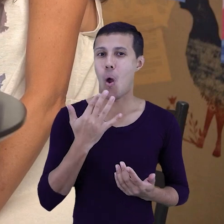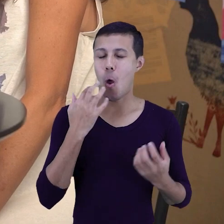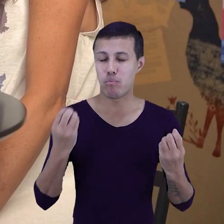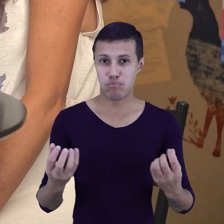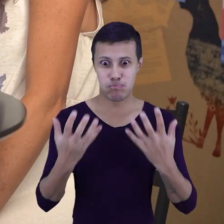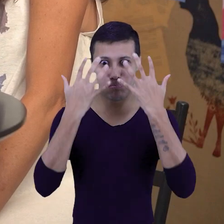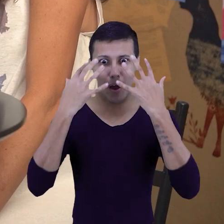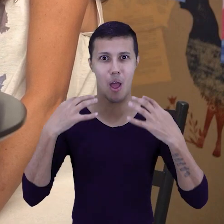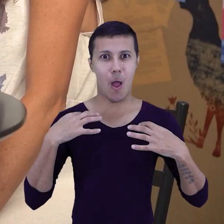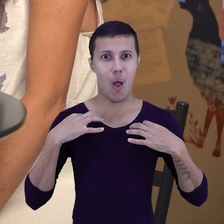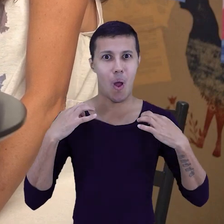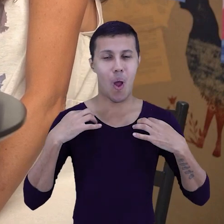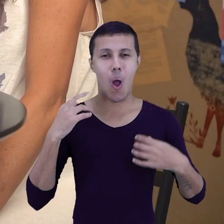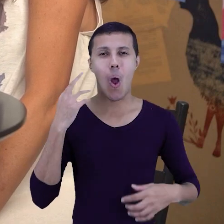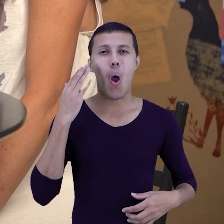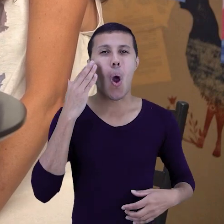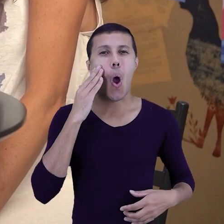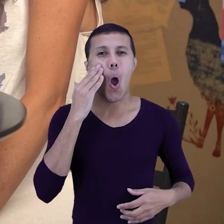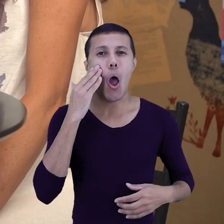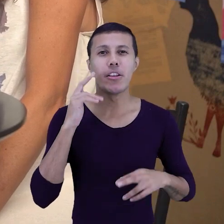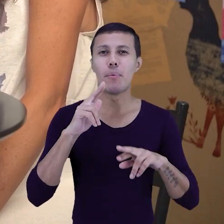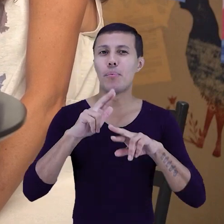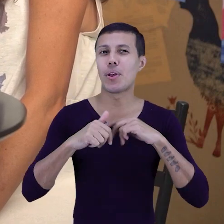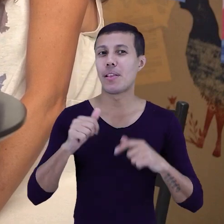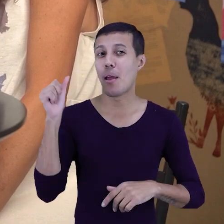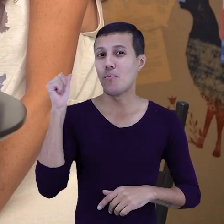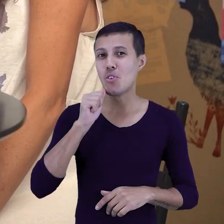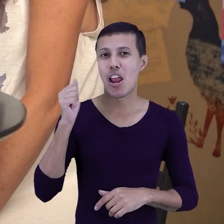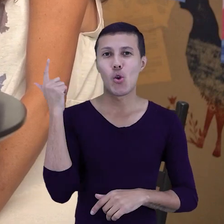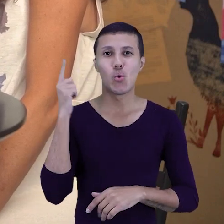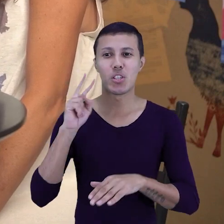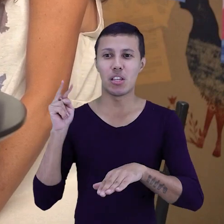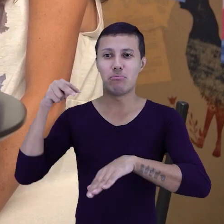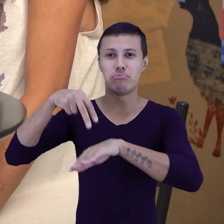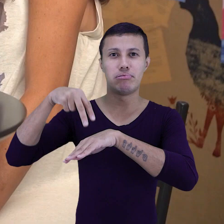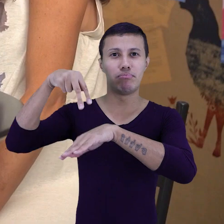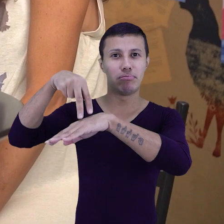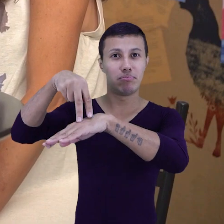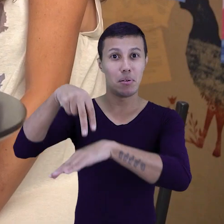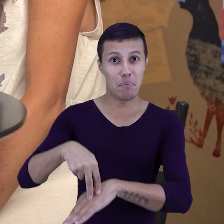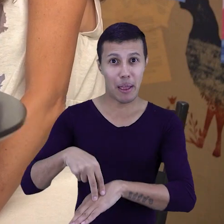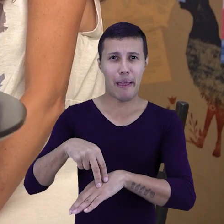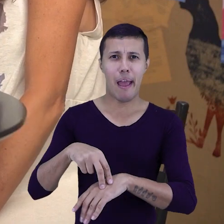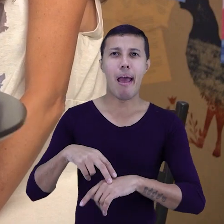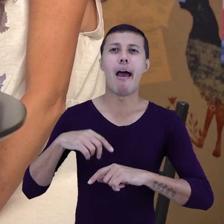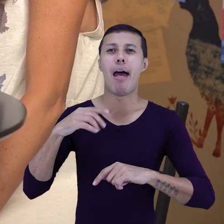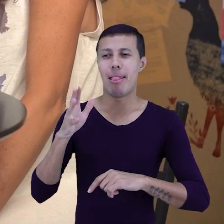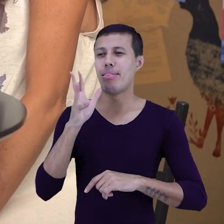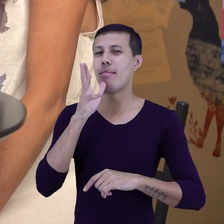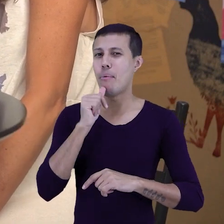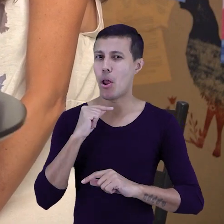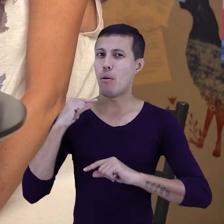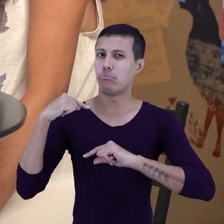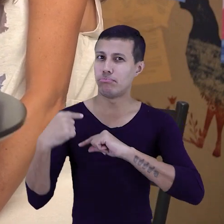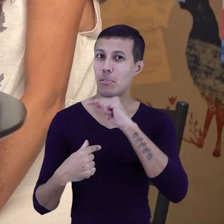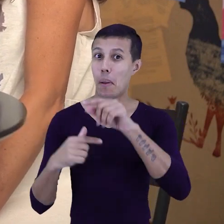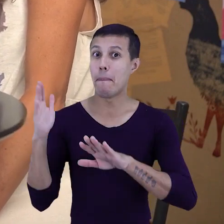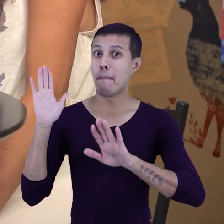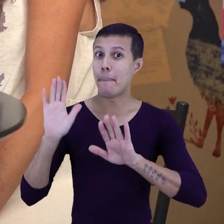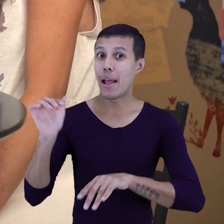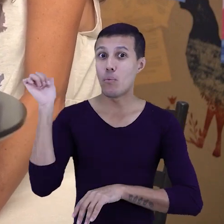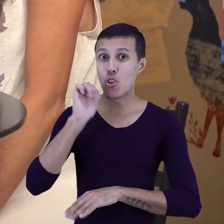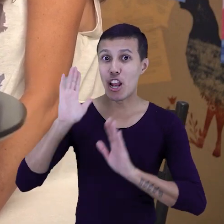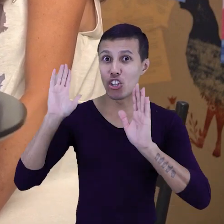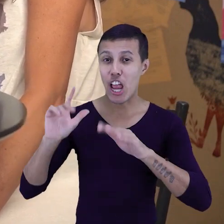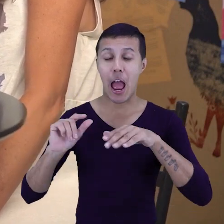rosa é também um sinal de que as mulheres estão mais ganhando espaço. Ainda falta bastante, mas as mulheres também estão aí